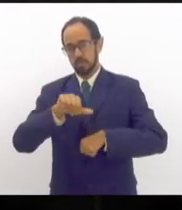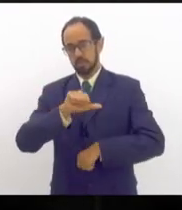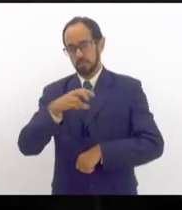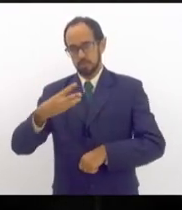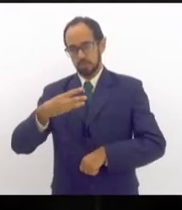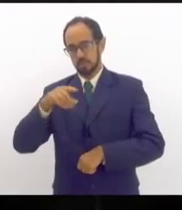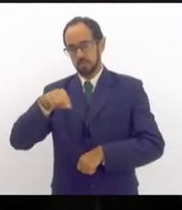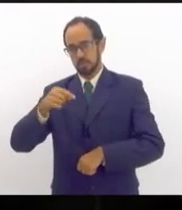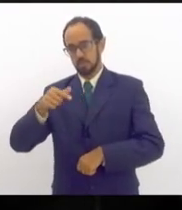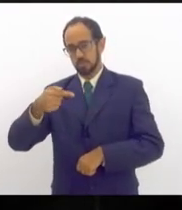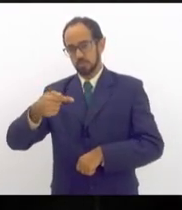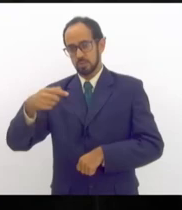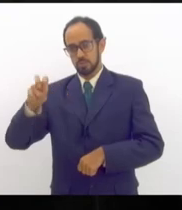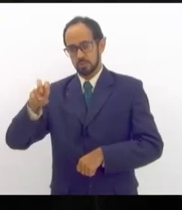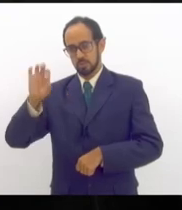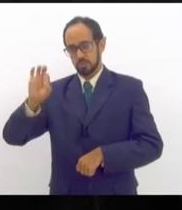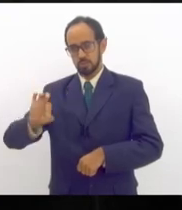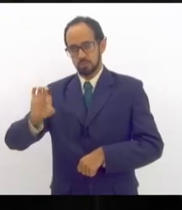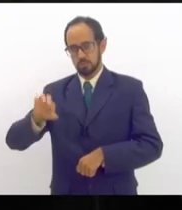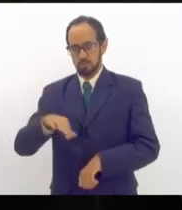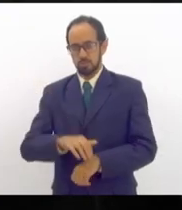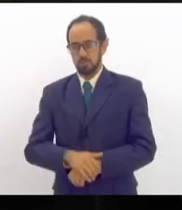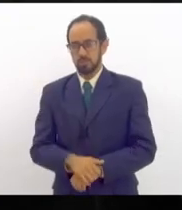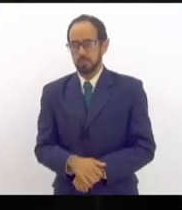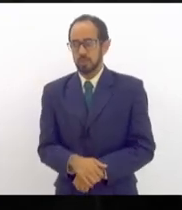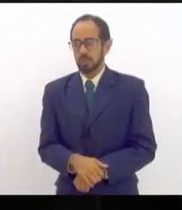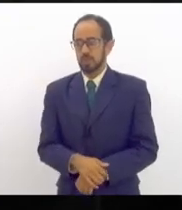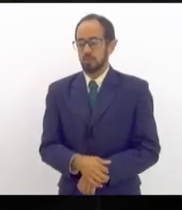13,75 pontos percentuais